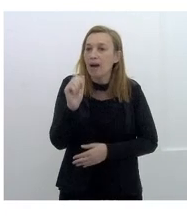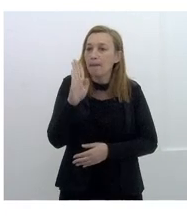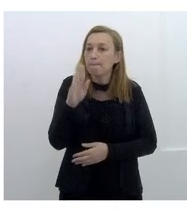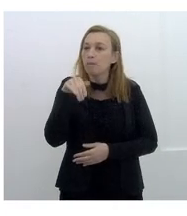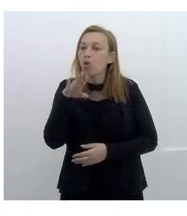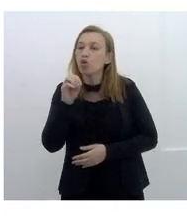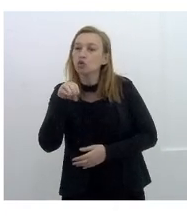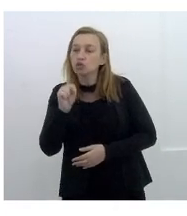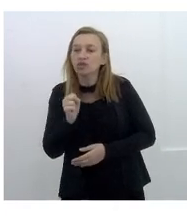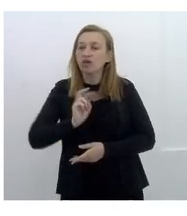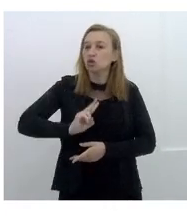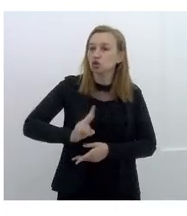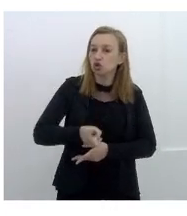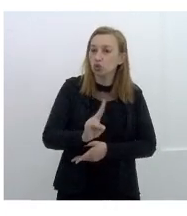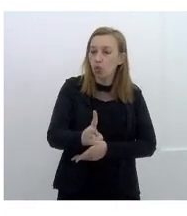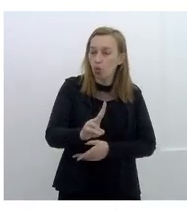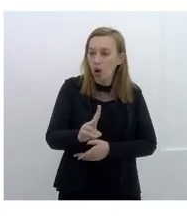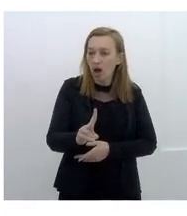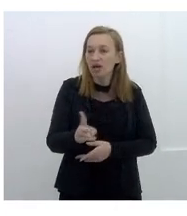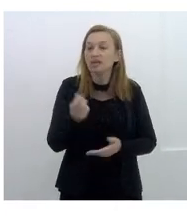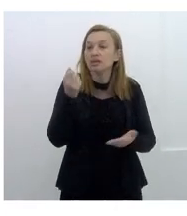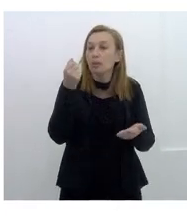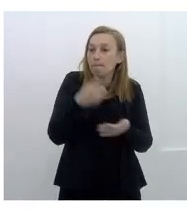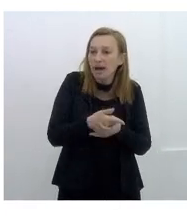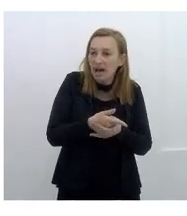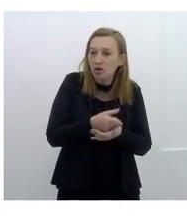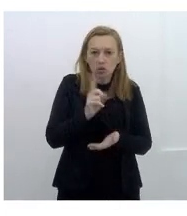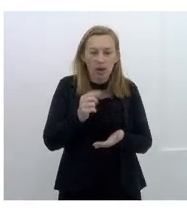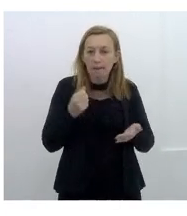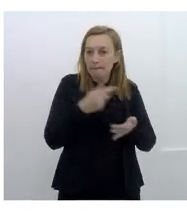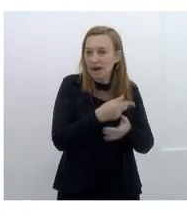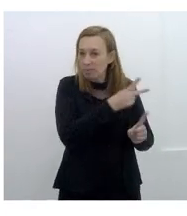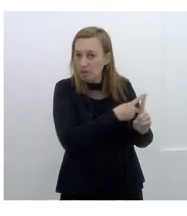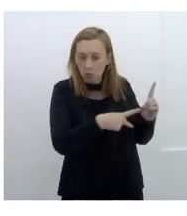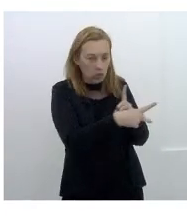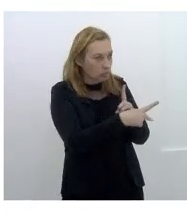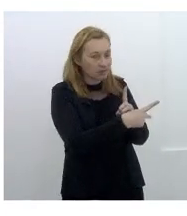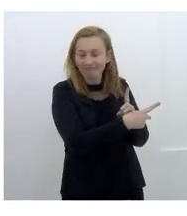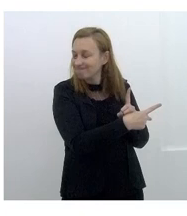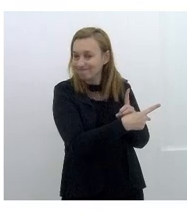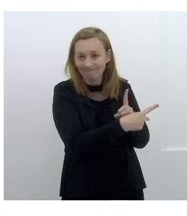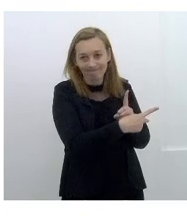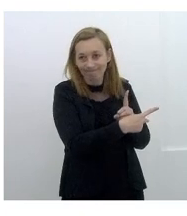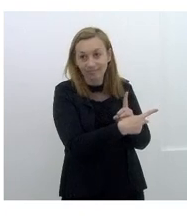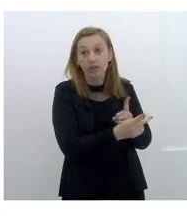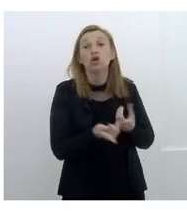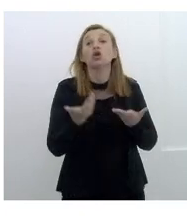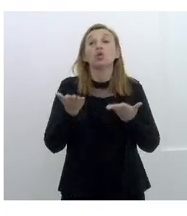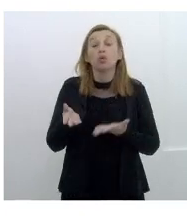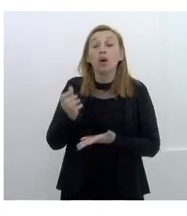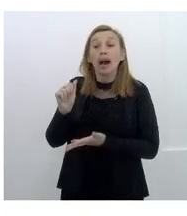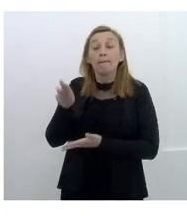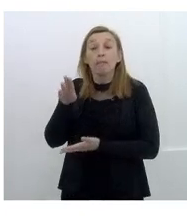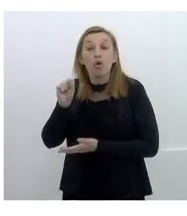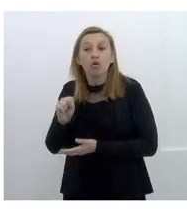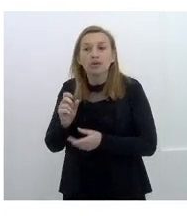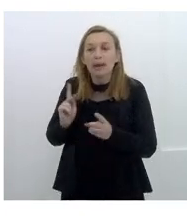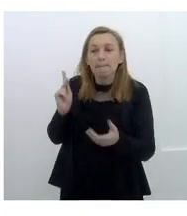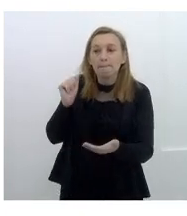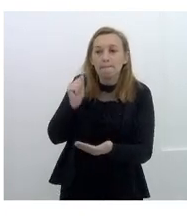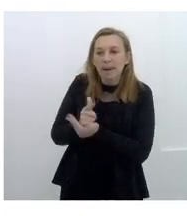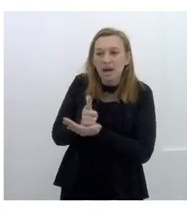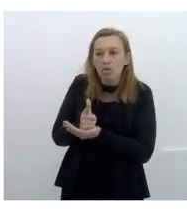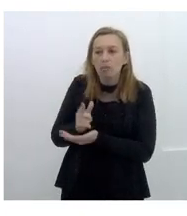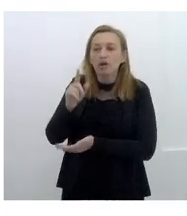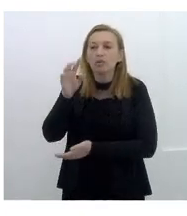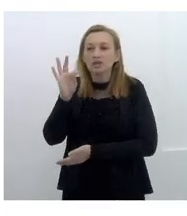continuar senha do abono de permanência sendo pago não é pago pelo rio previdência tá gente o abono de permanência pago pelo Tesouro